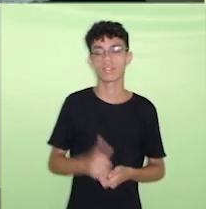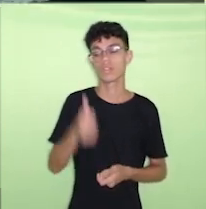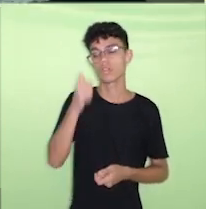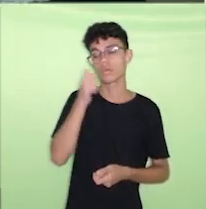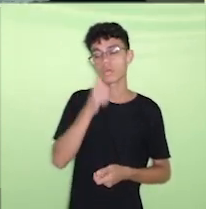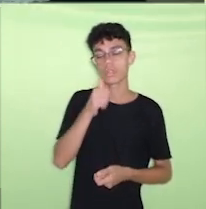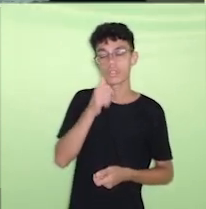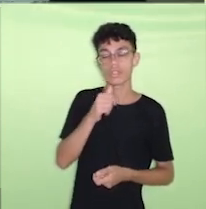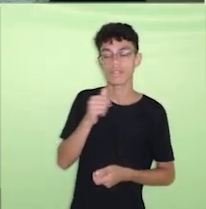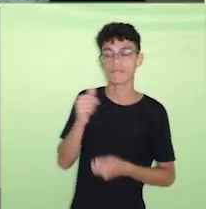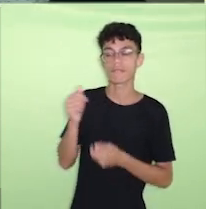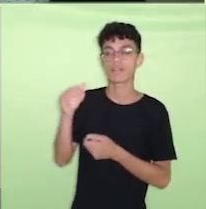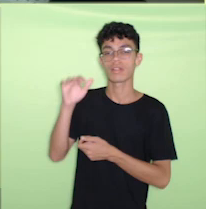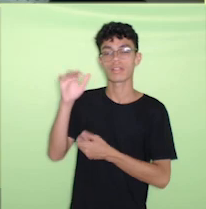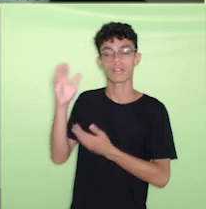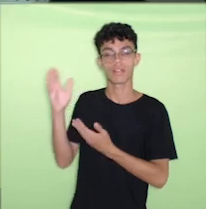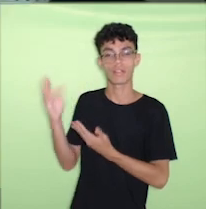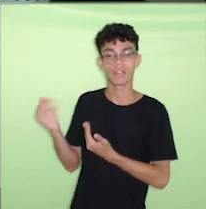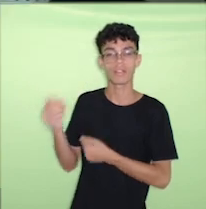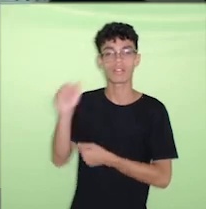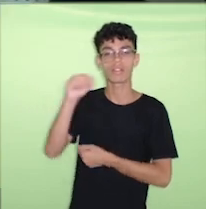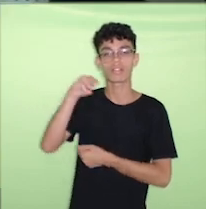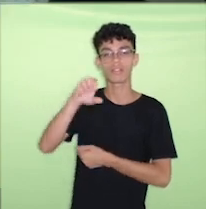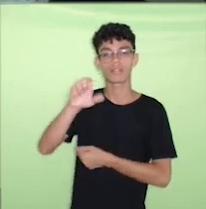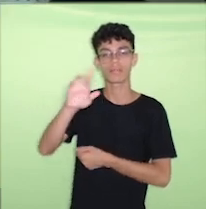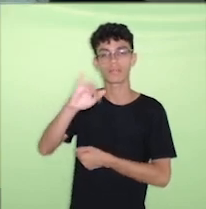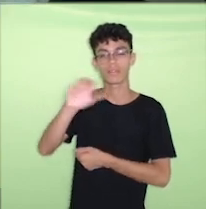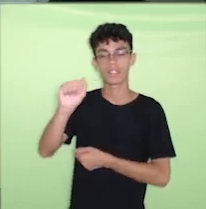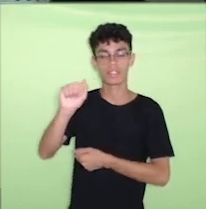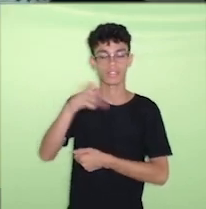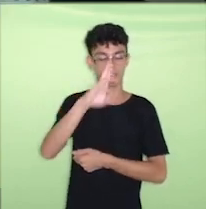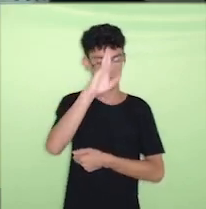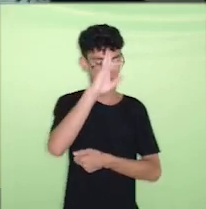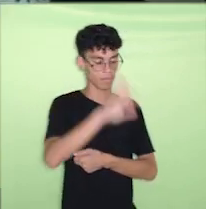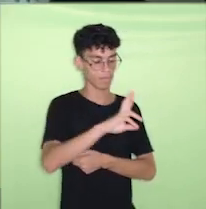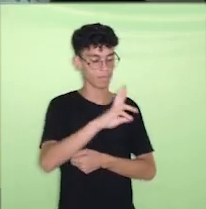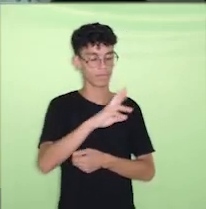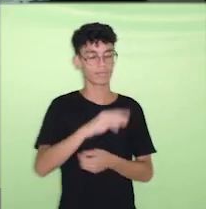Moça América. Senhor Inquisidor?